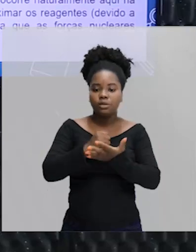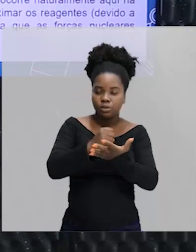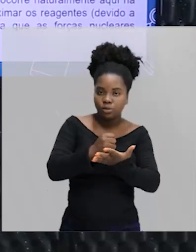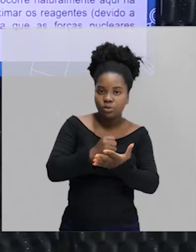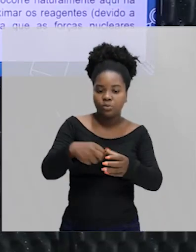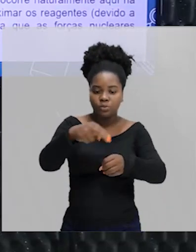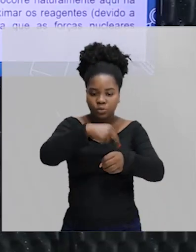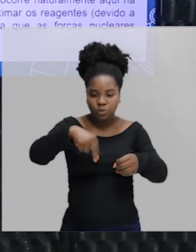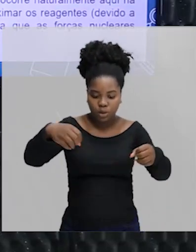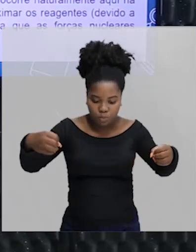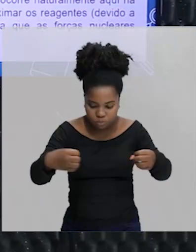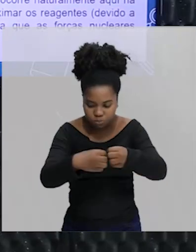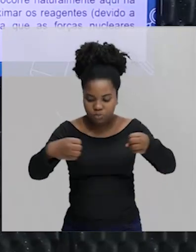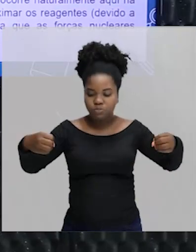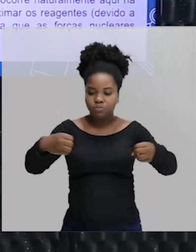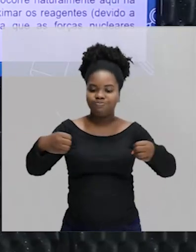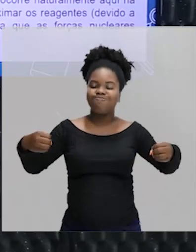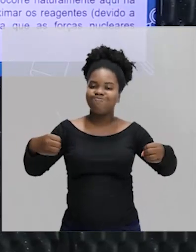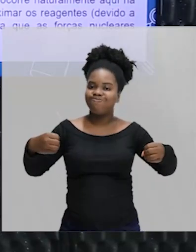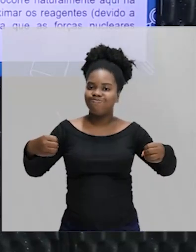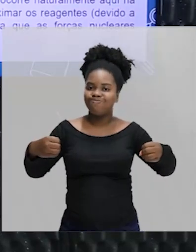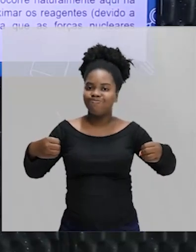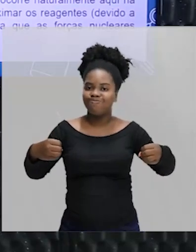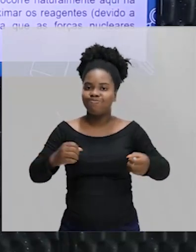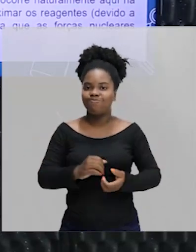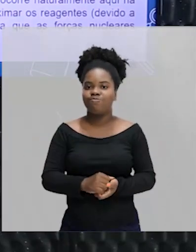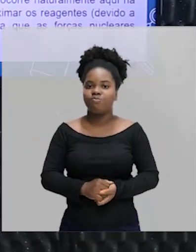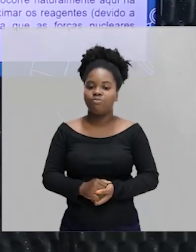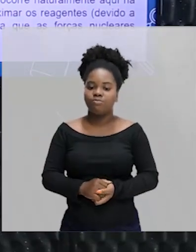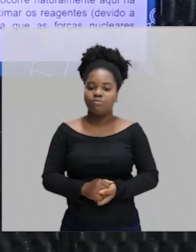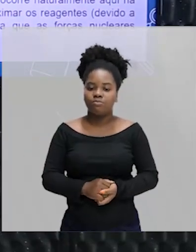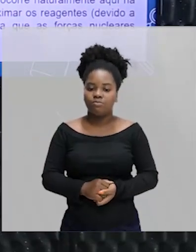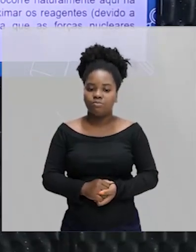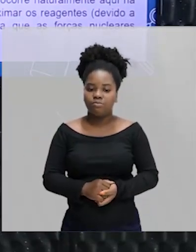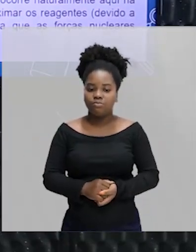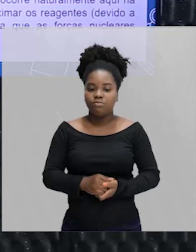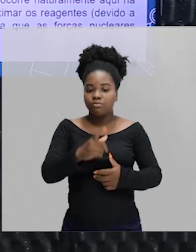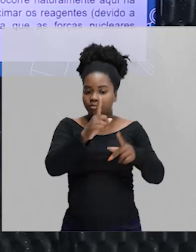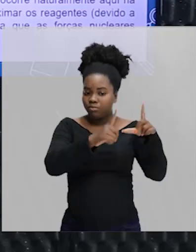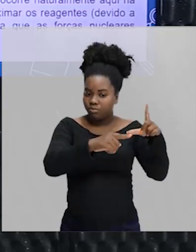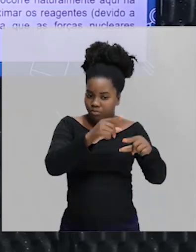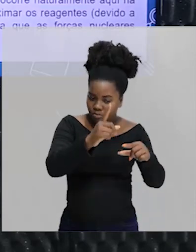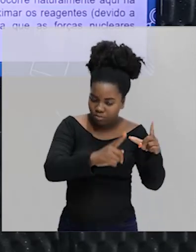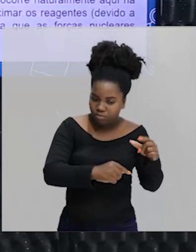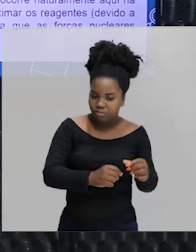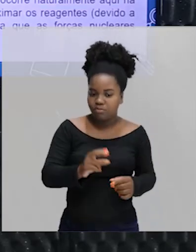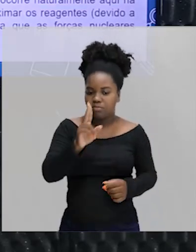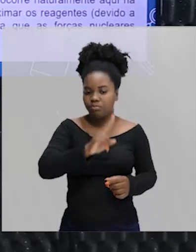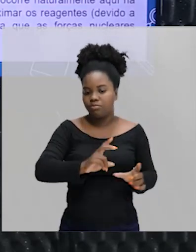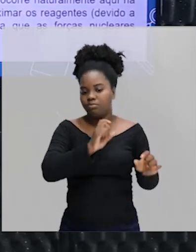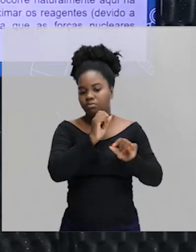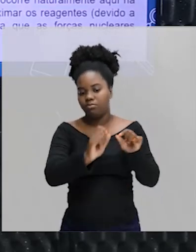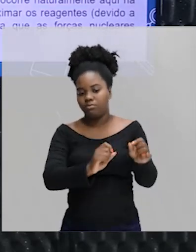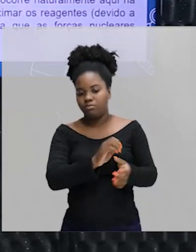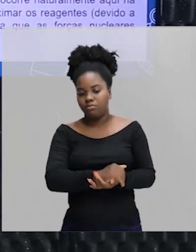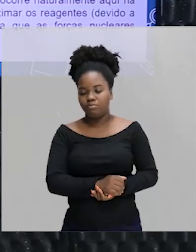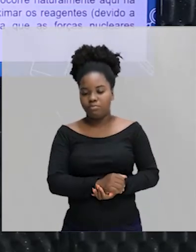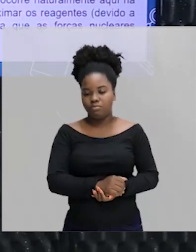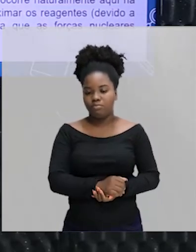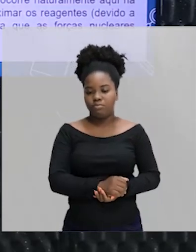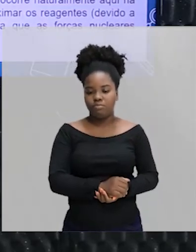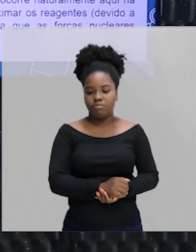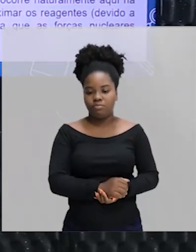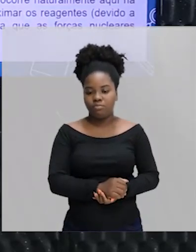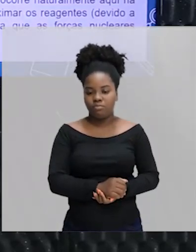núcleo seja chocado contra o outro. Tá certo? Lá na estrela, o artifício que é utilizado é justamente a